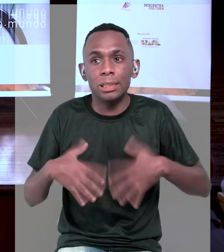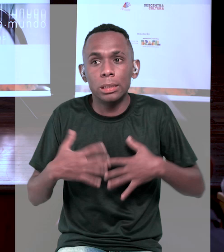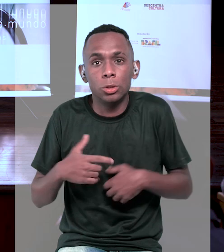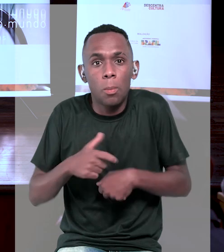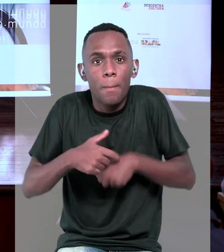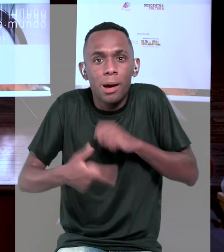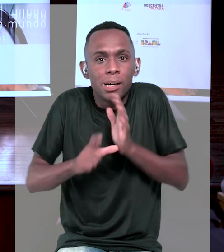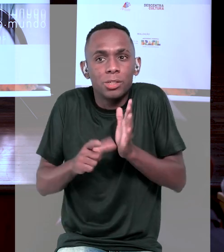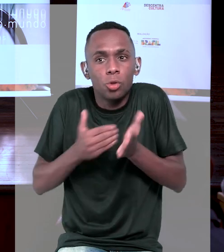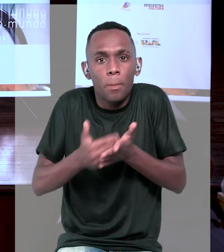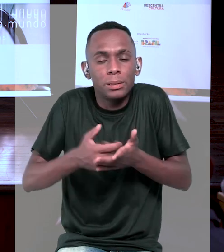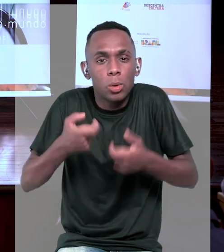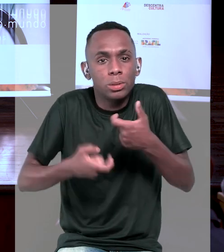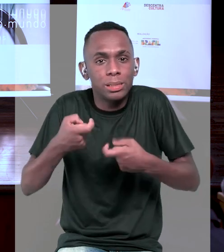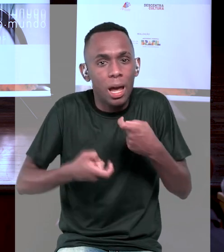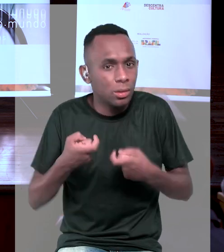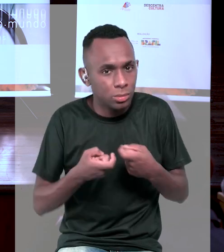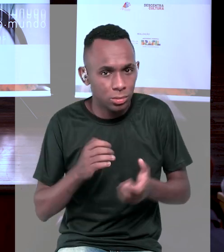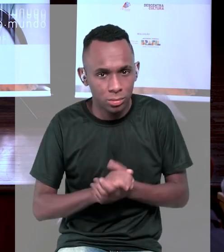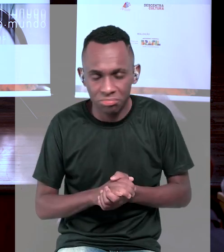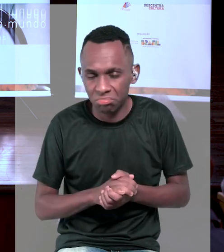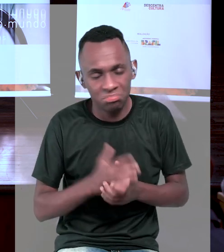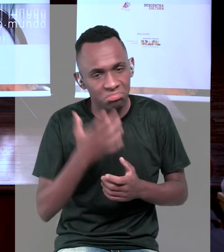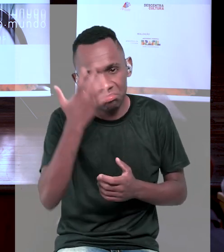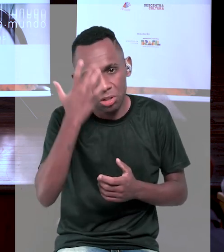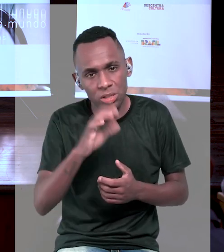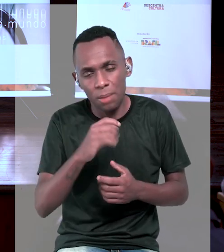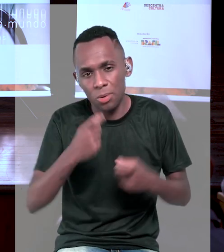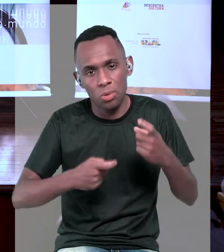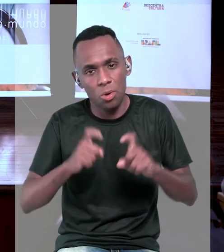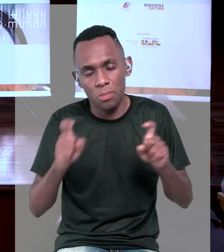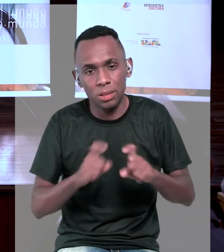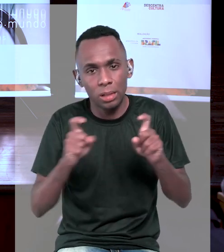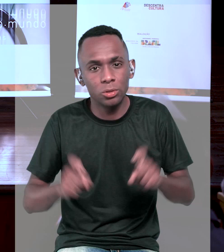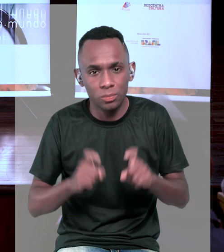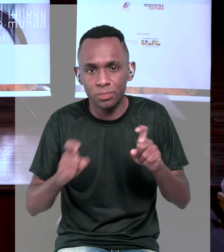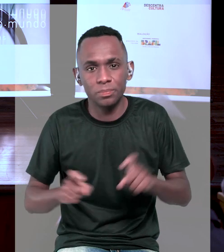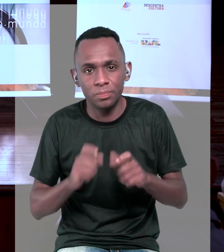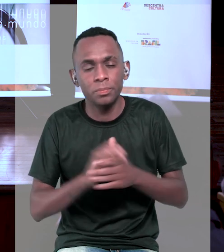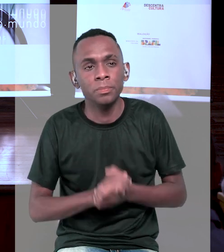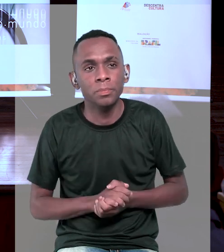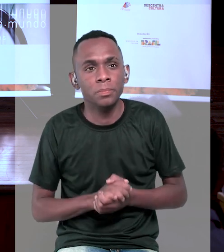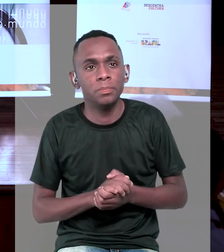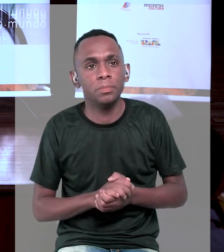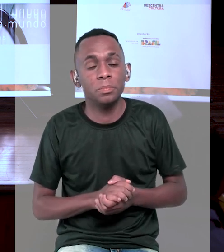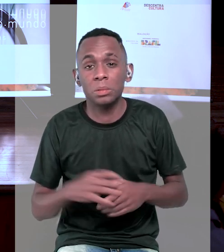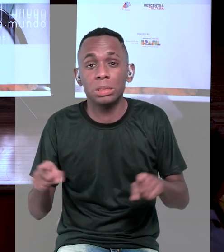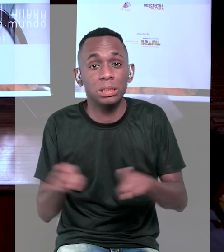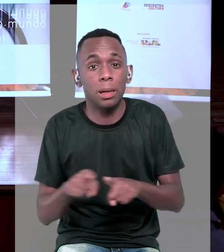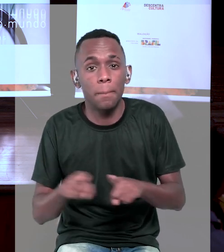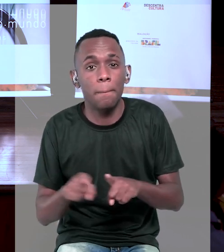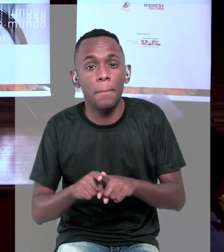sexual e não partilham do sentido que esse frio adquire no discurso. Não lidam